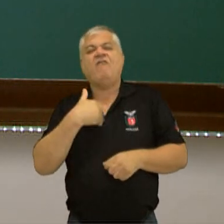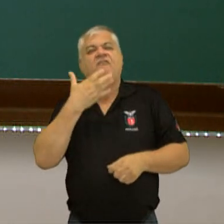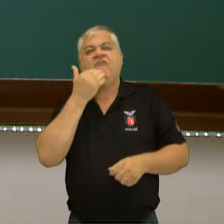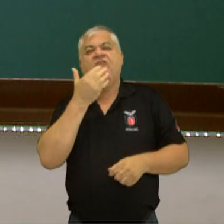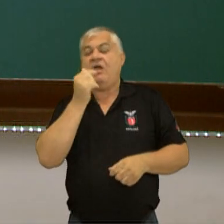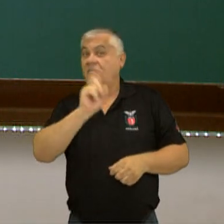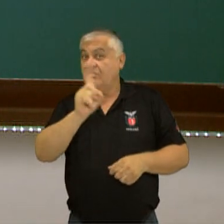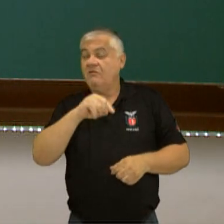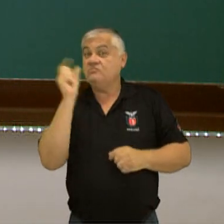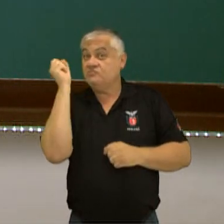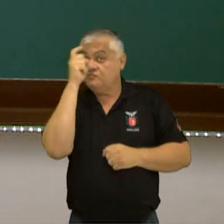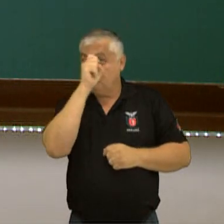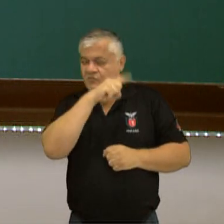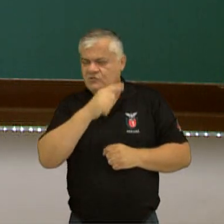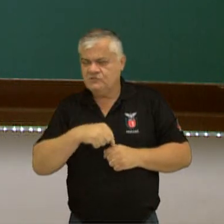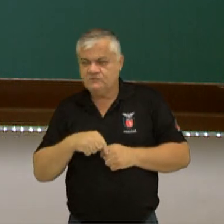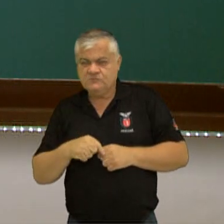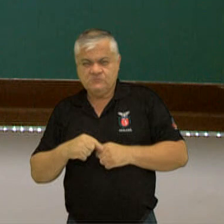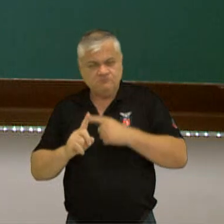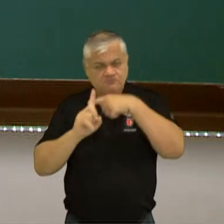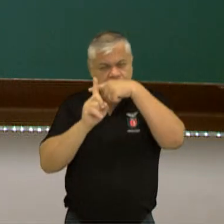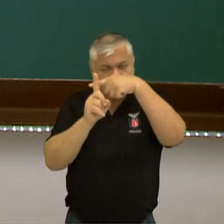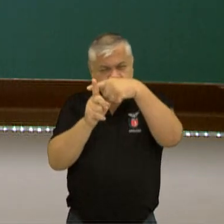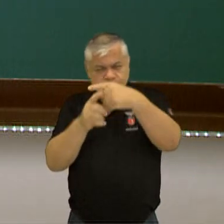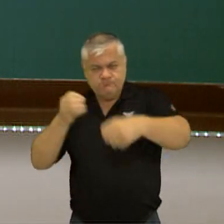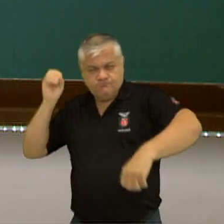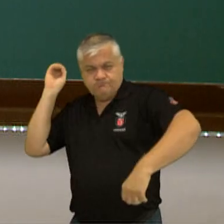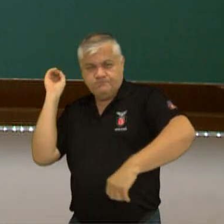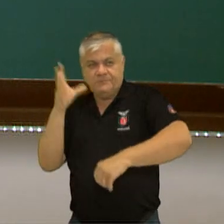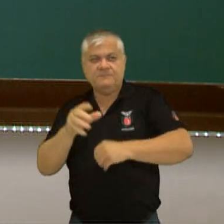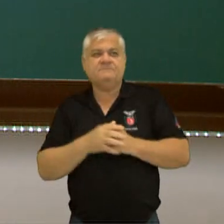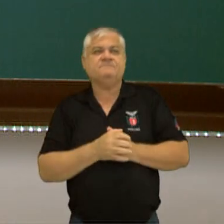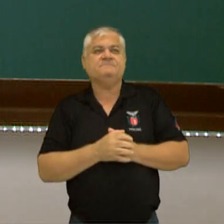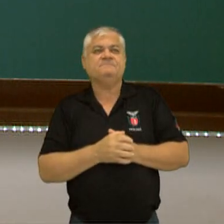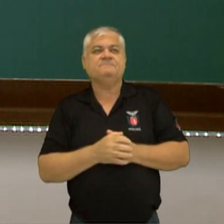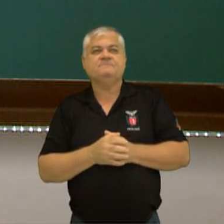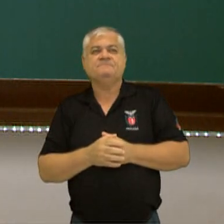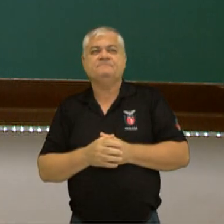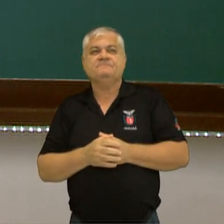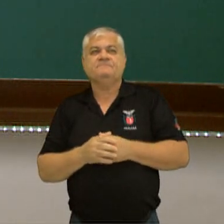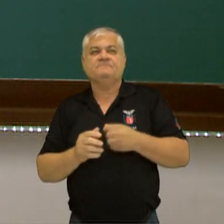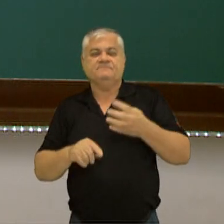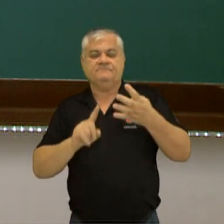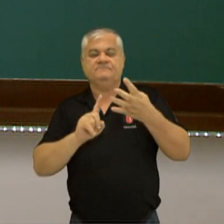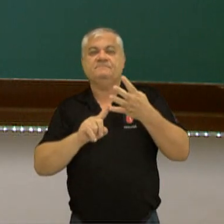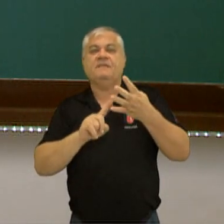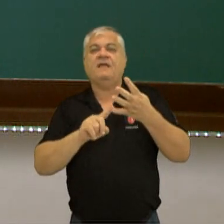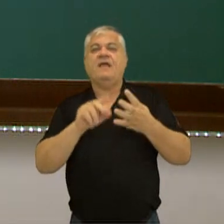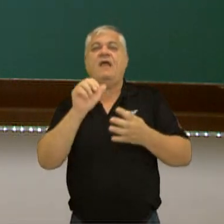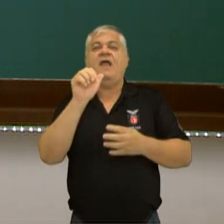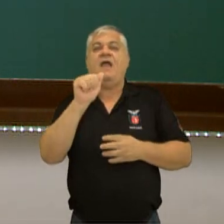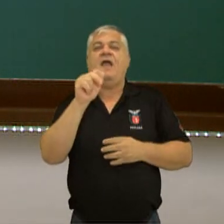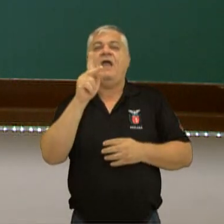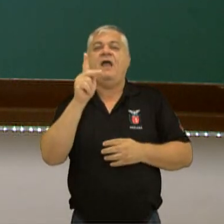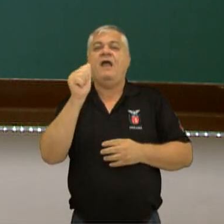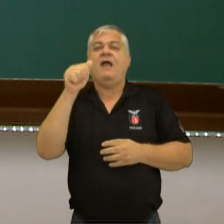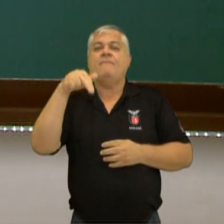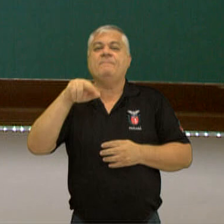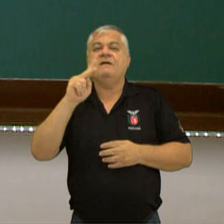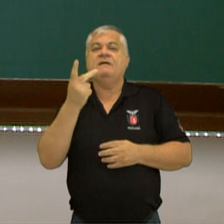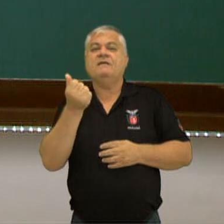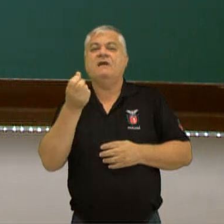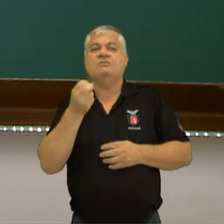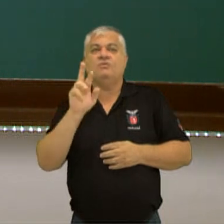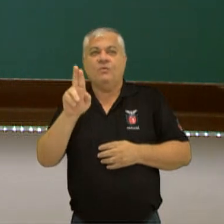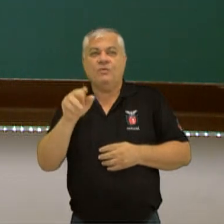para o rebatedor conseguir pegar. Então ele tem que jogar de uma forma que dificulte. E o catcher, né, que a professora falou, o